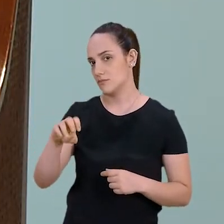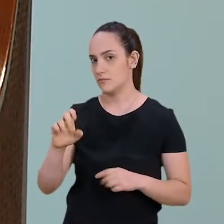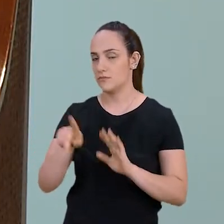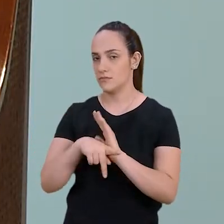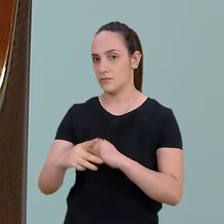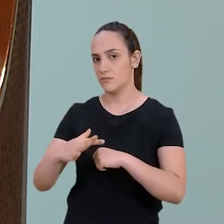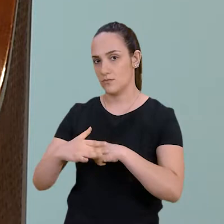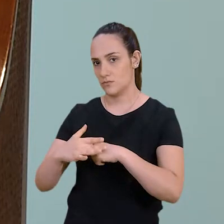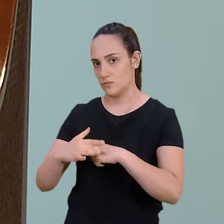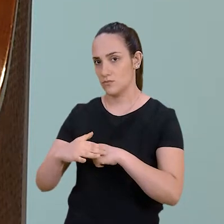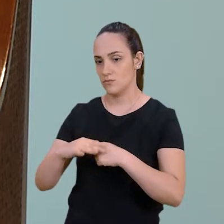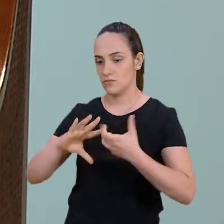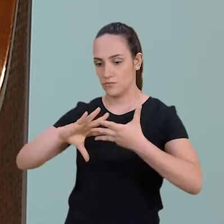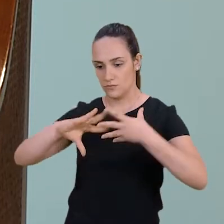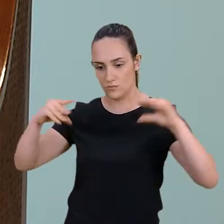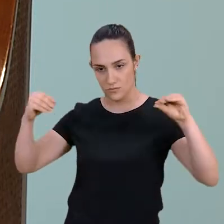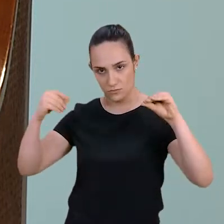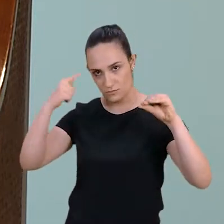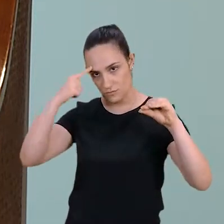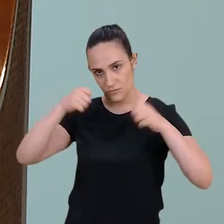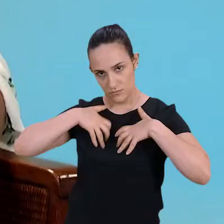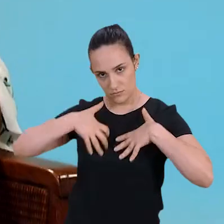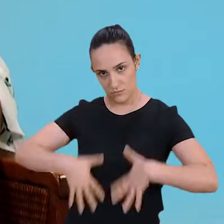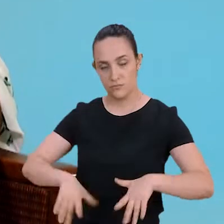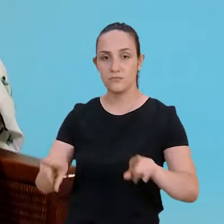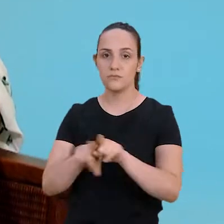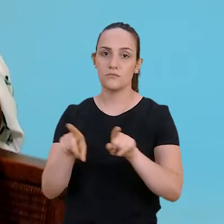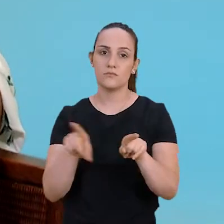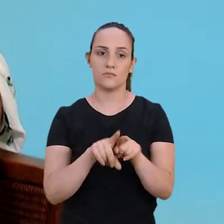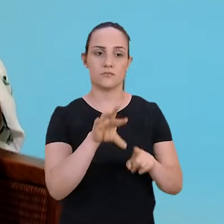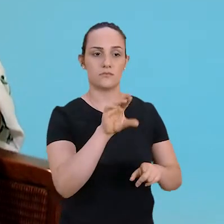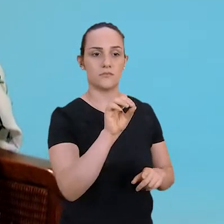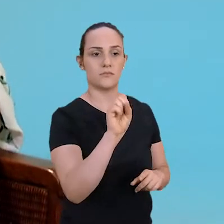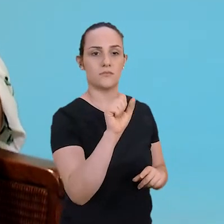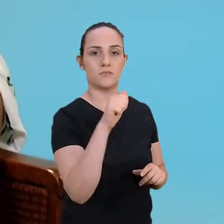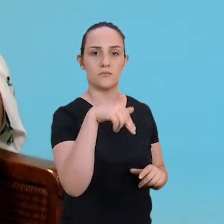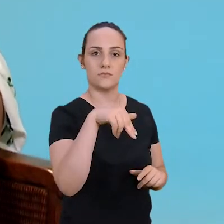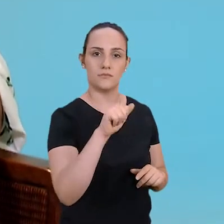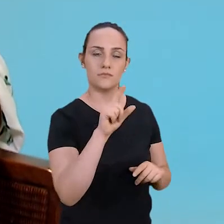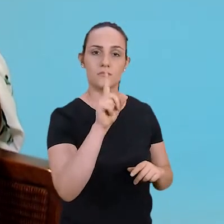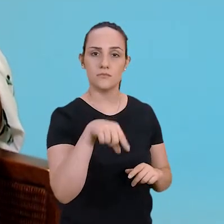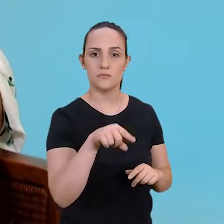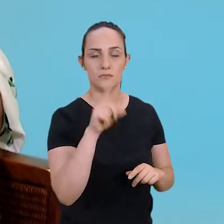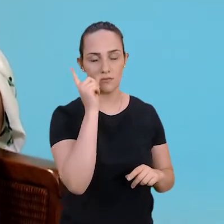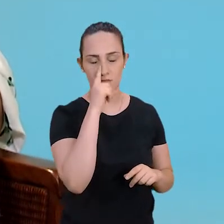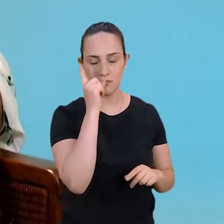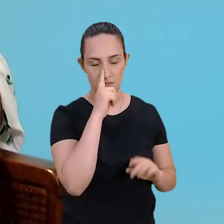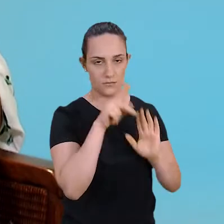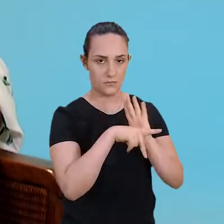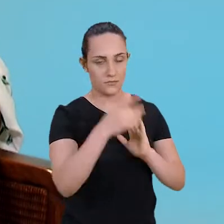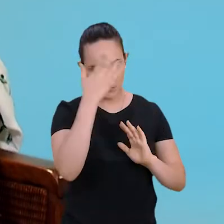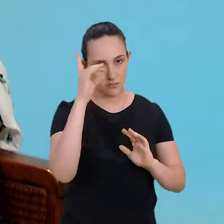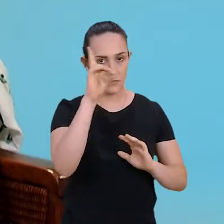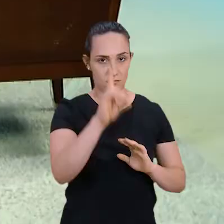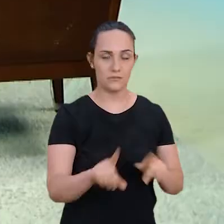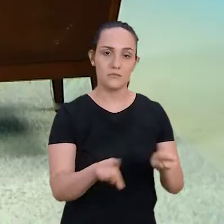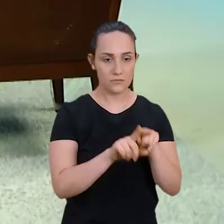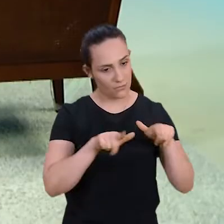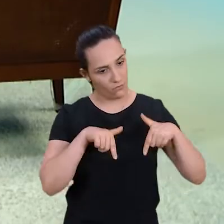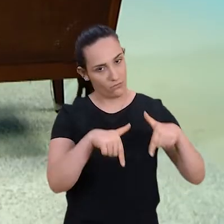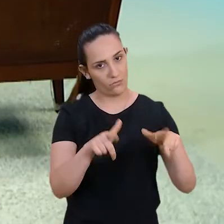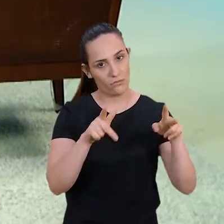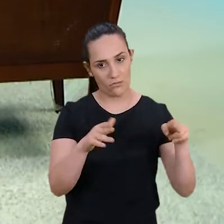Doenças Neuromusculares de Mato Grosso do Sul, e também a Rosana Brandão, mãe de pessoa com deficiência e ativista na causa.